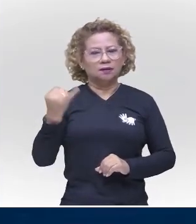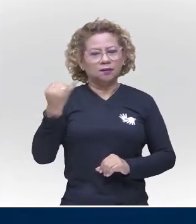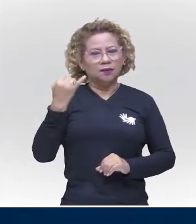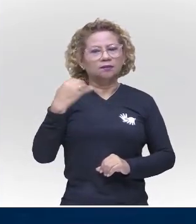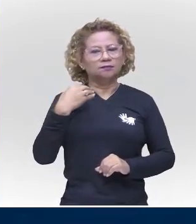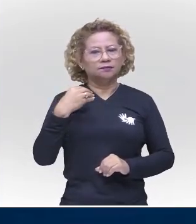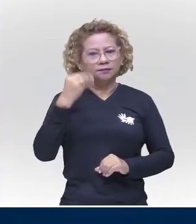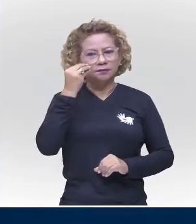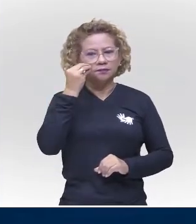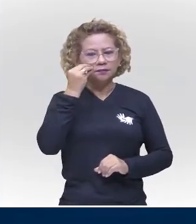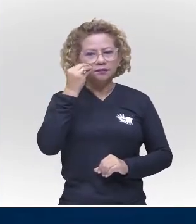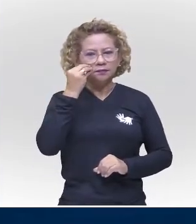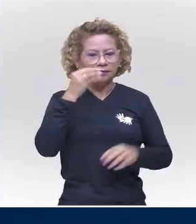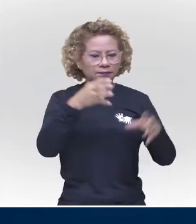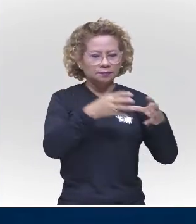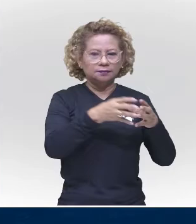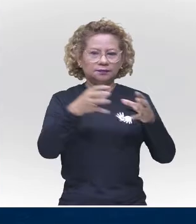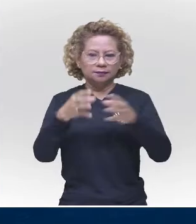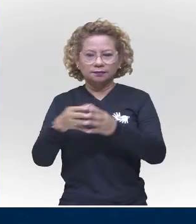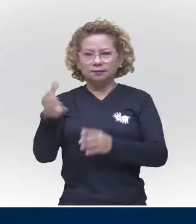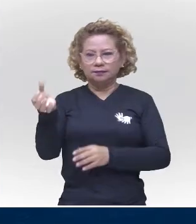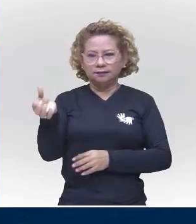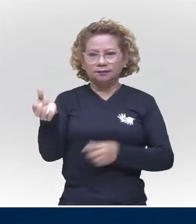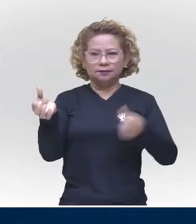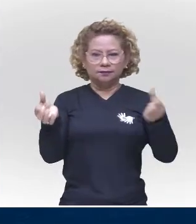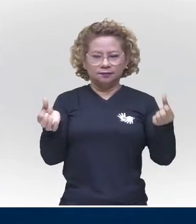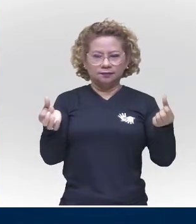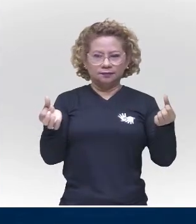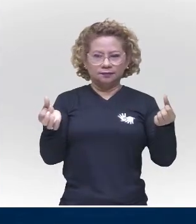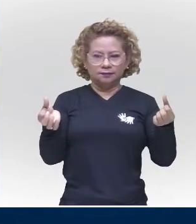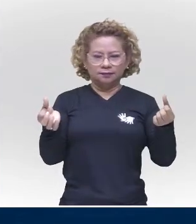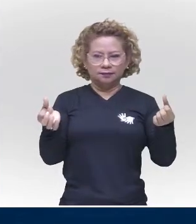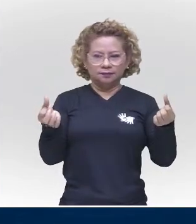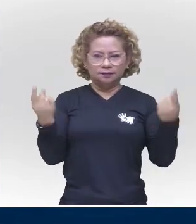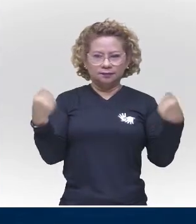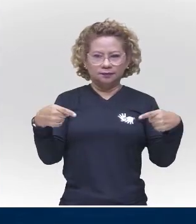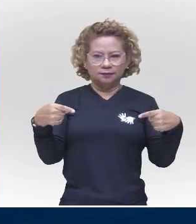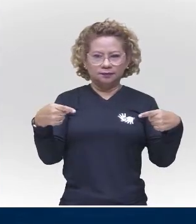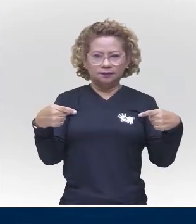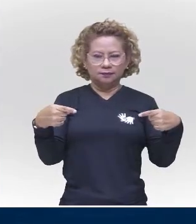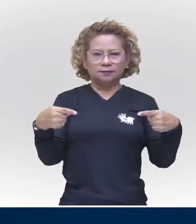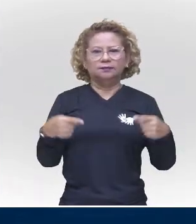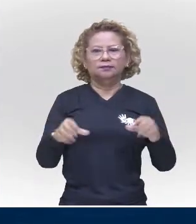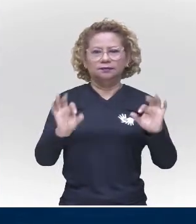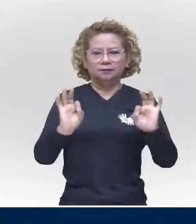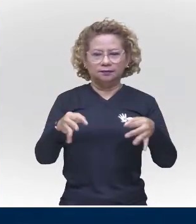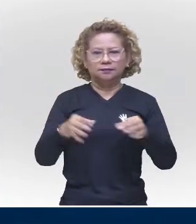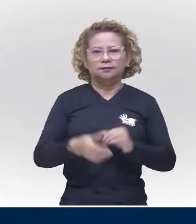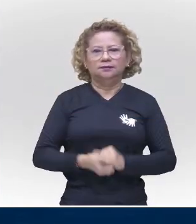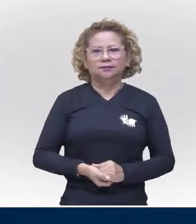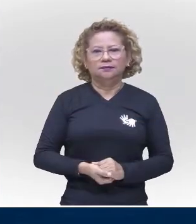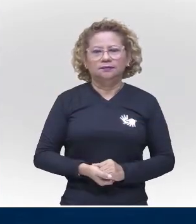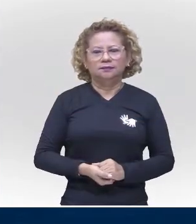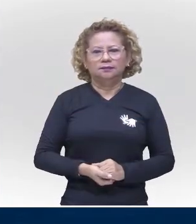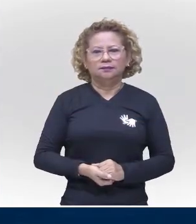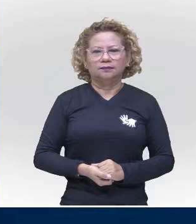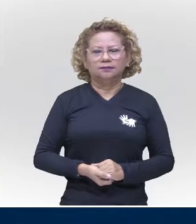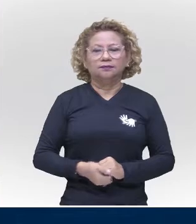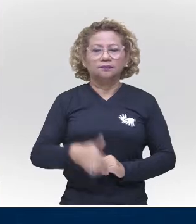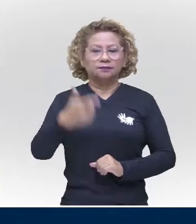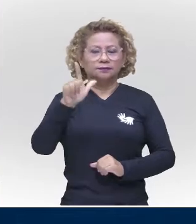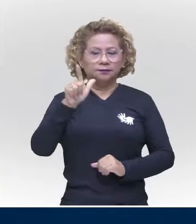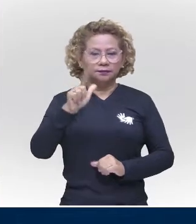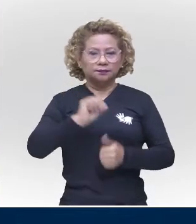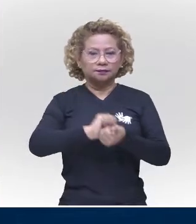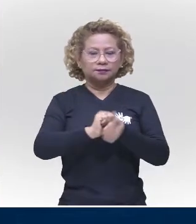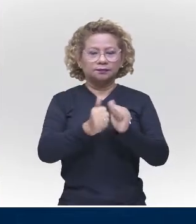os times compostos por 6 jogadores em quadra, certo? Vamos prosseguir? O próximo esporte